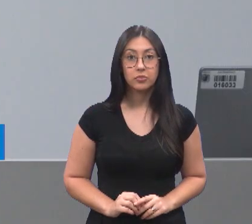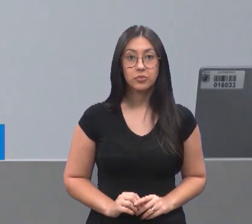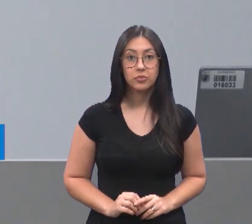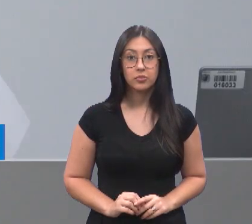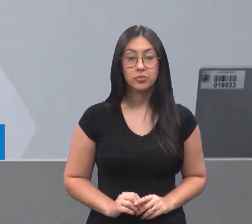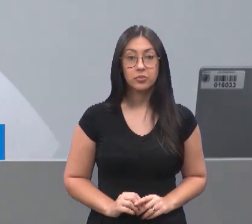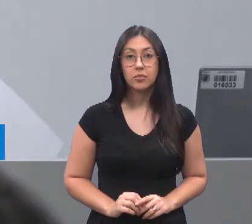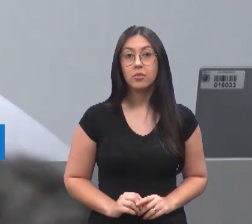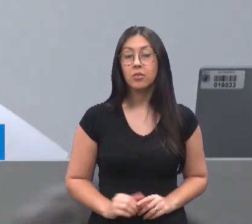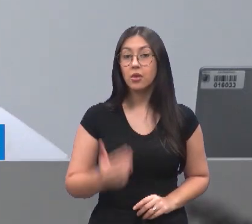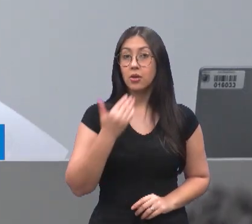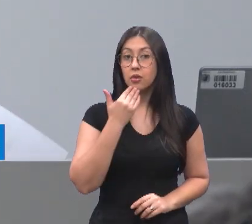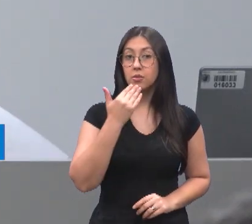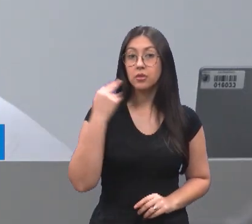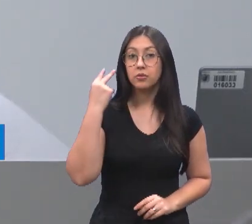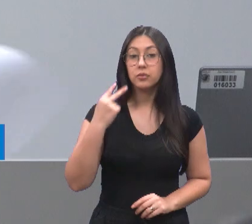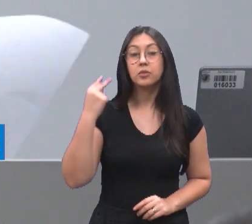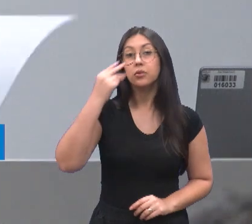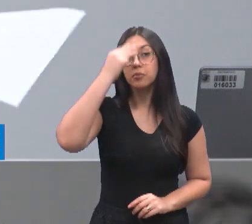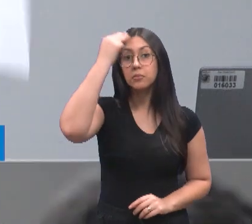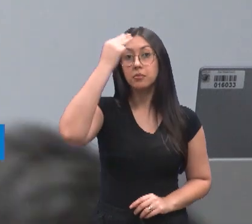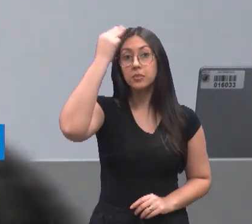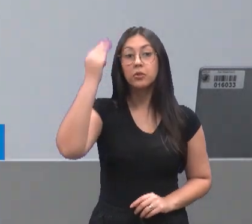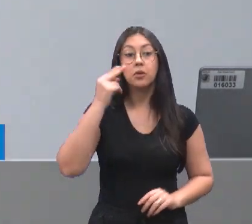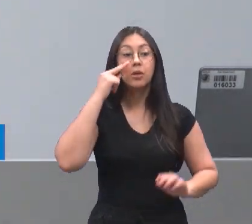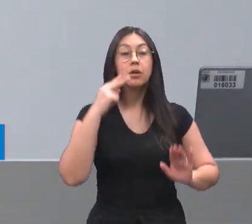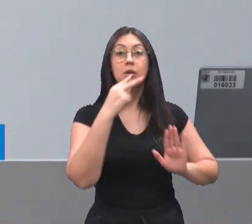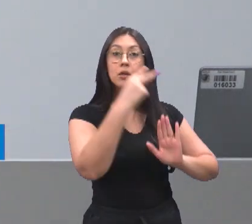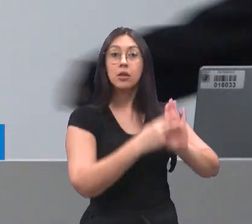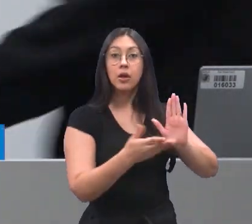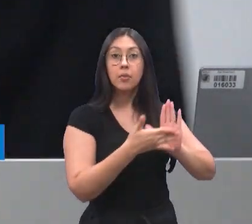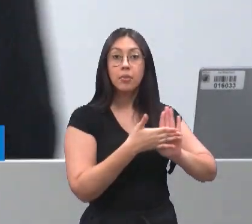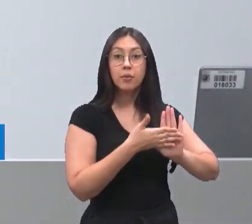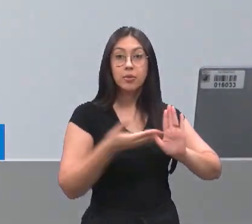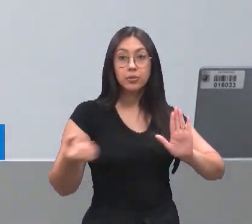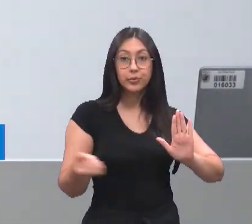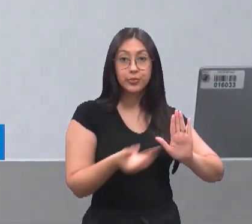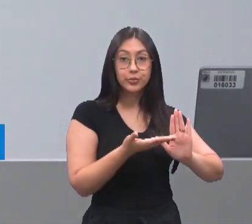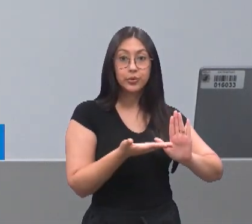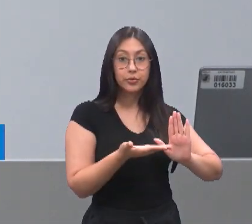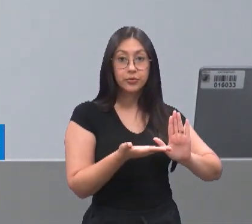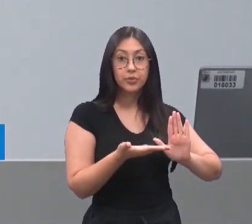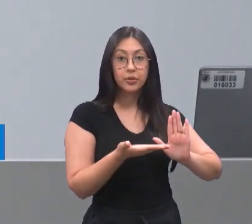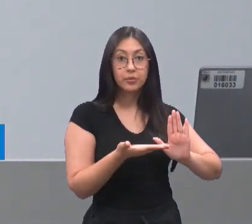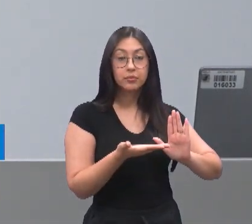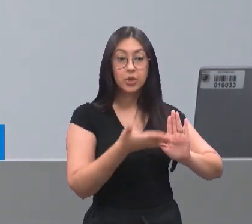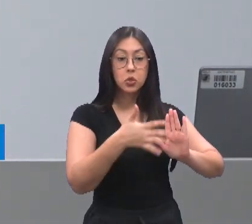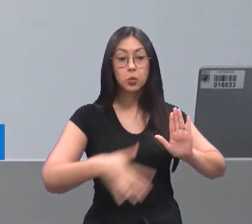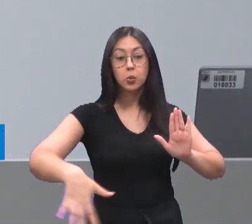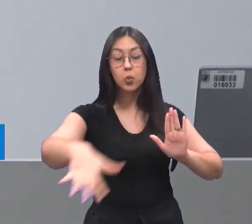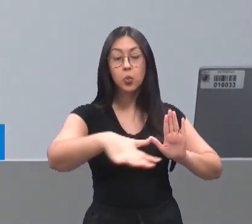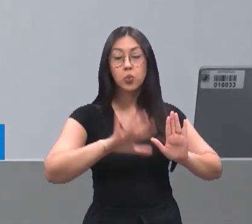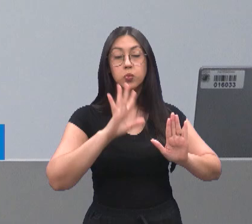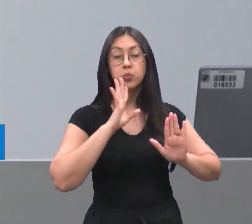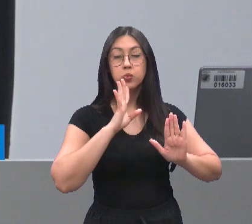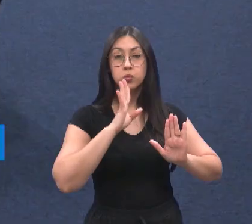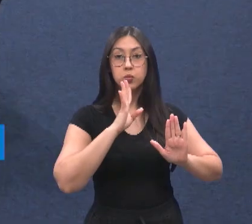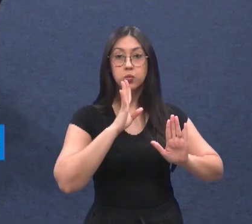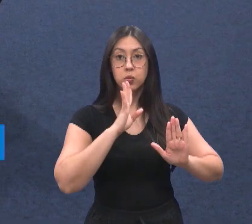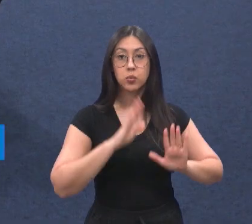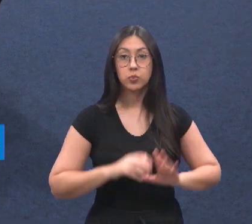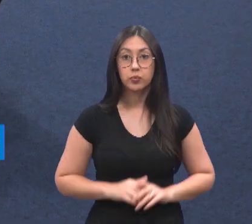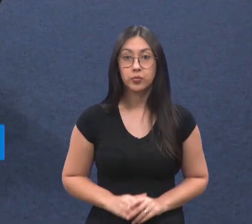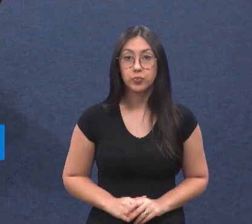Solicito ao nobre vereador Milton Vieira Filho que faça a leitura das novas proposituras para a ciência dos nobres vereadores.